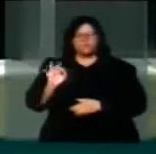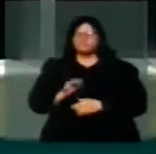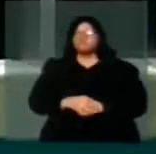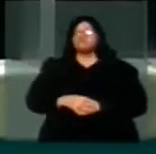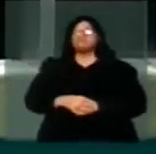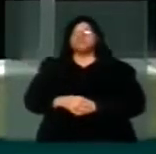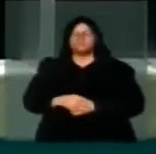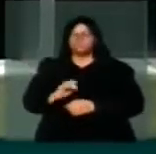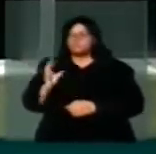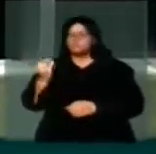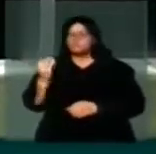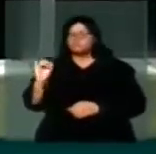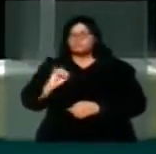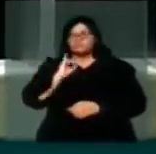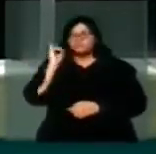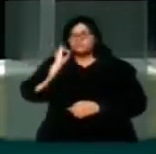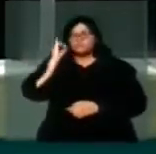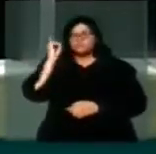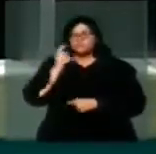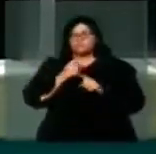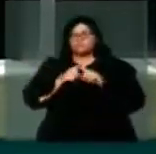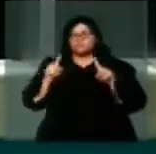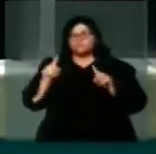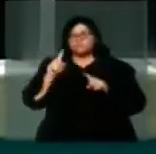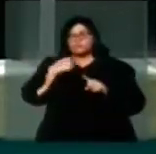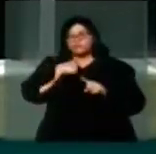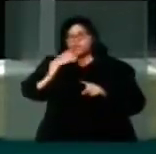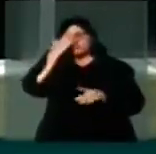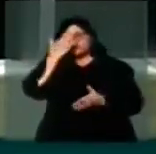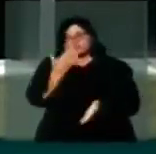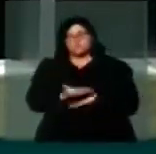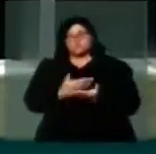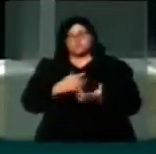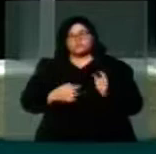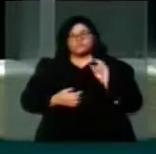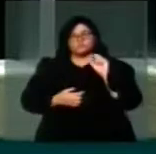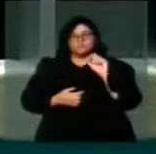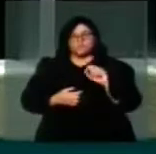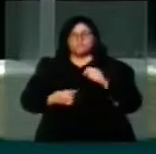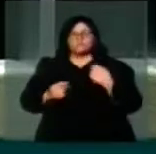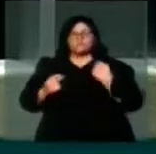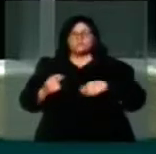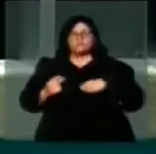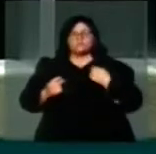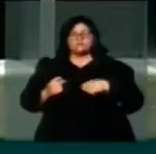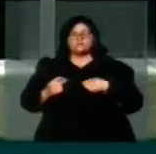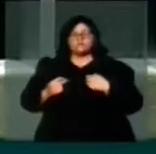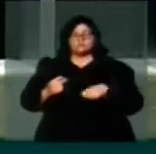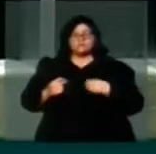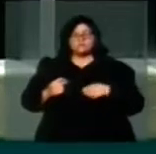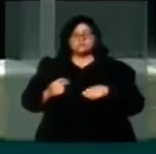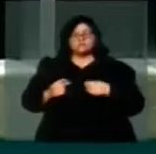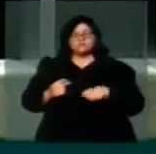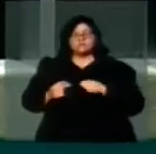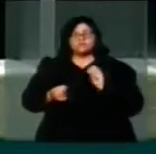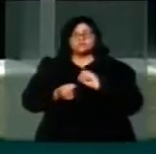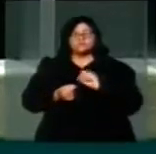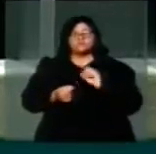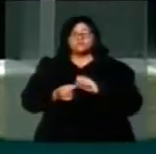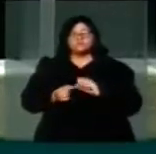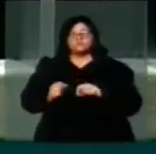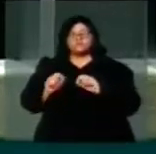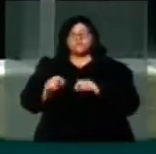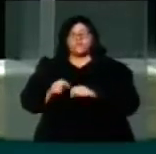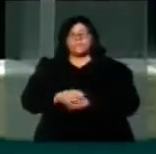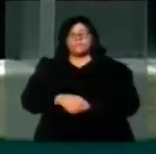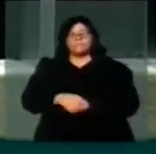sinal importante, mas creio que é preciso distensionar. Isso era o resquício